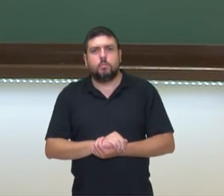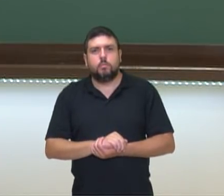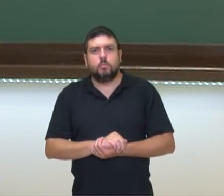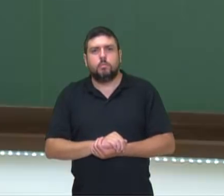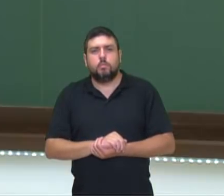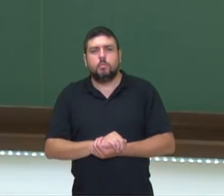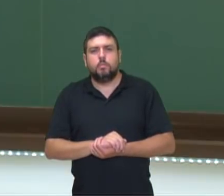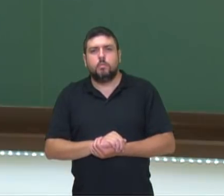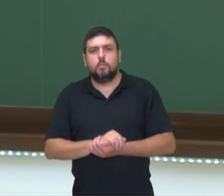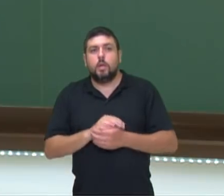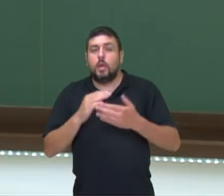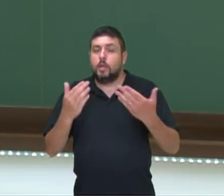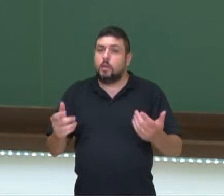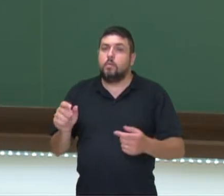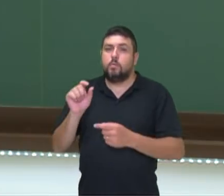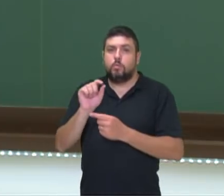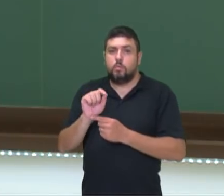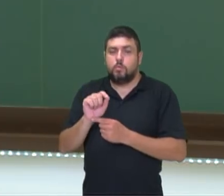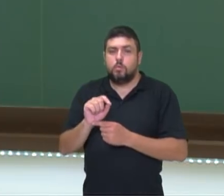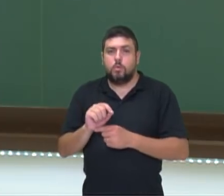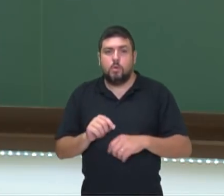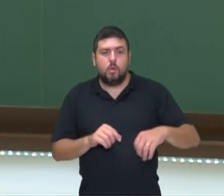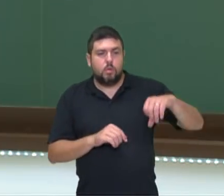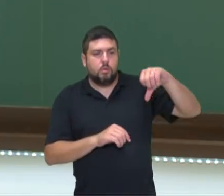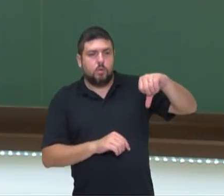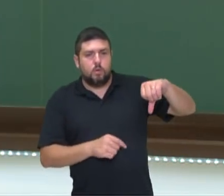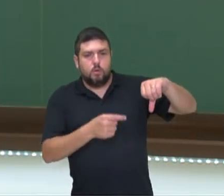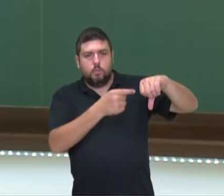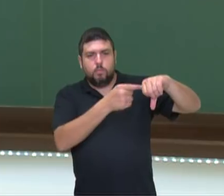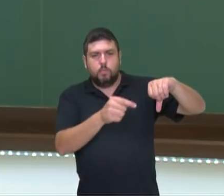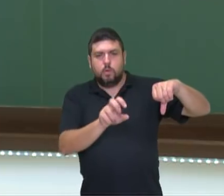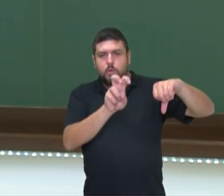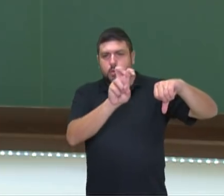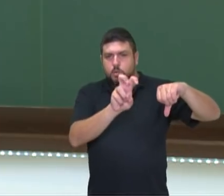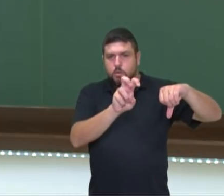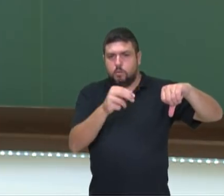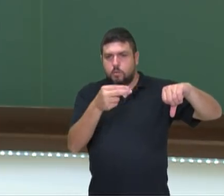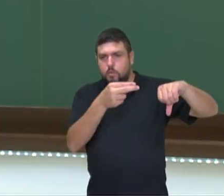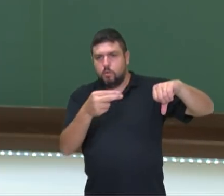fundamental, eu tenho que 9 menos 5 é igual a 4,